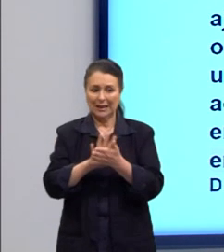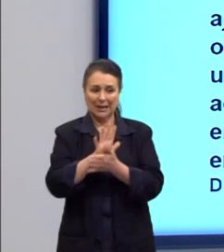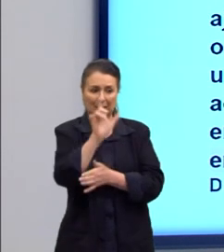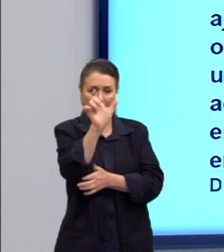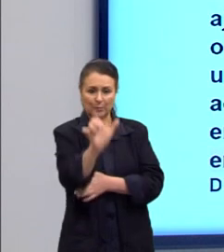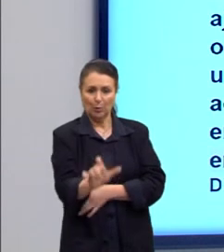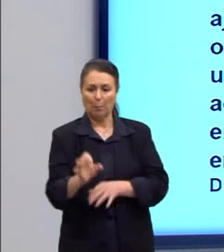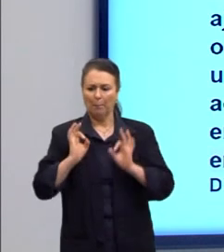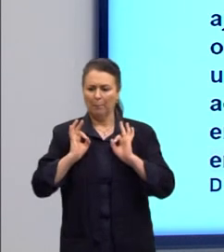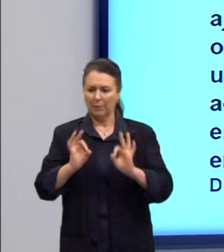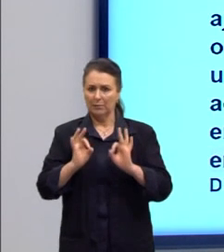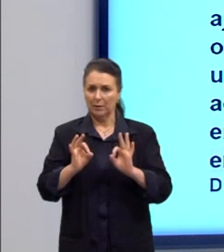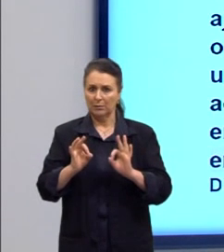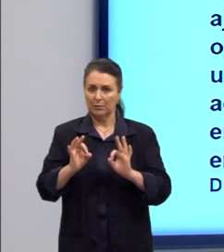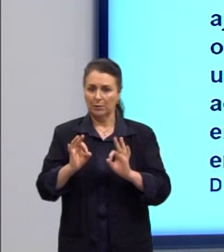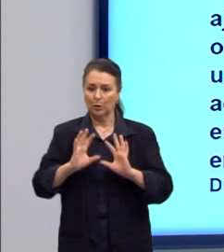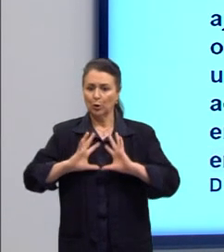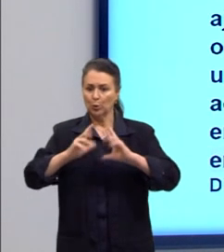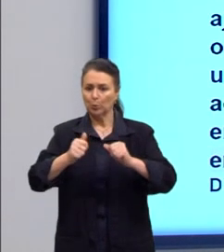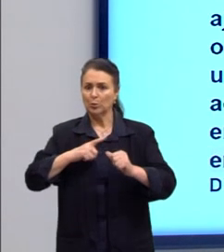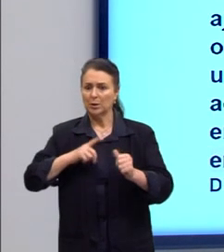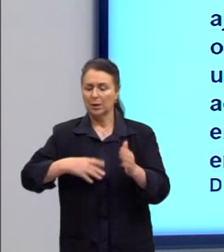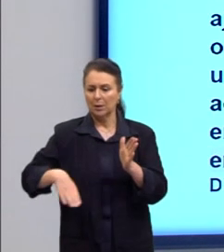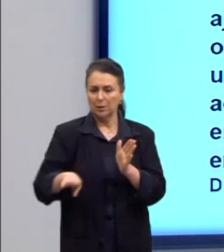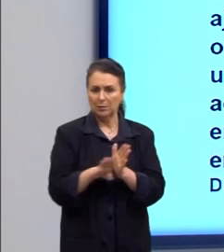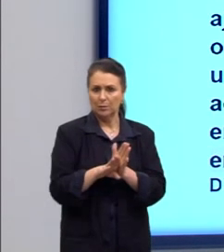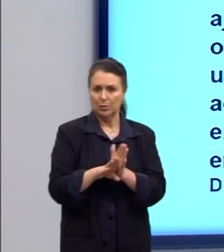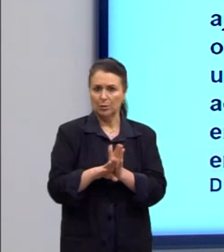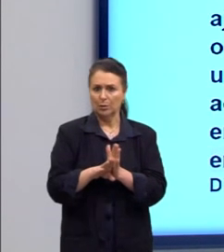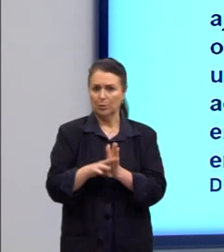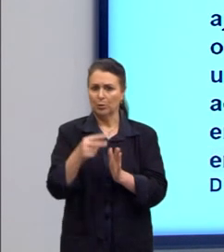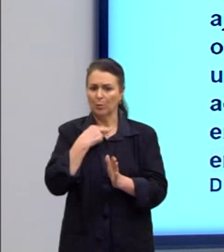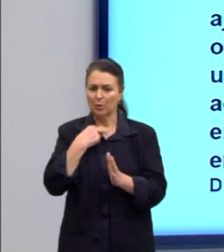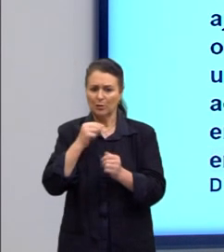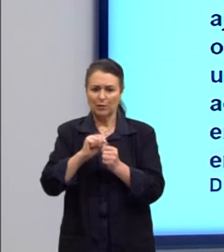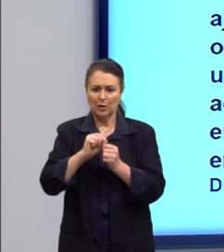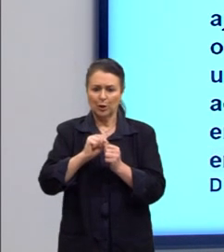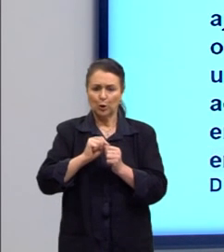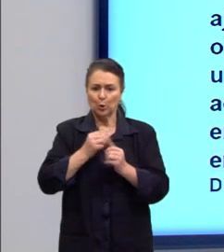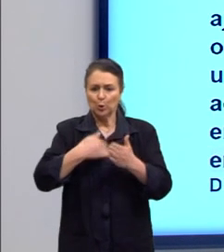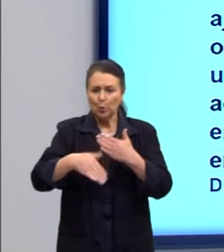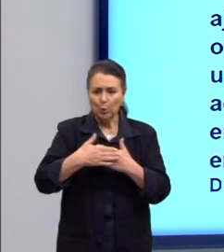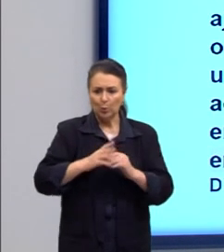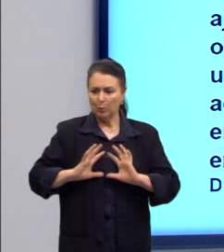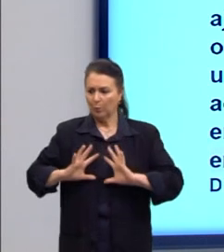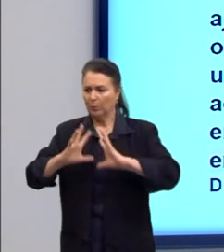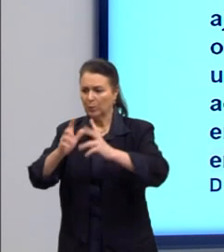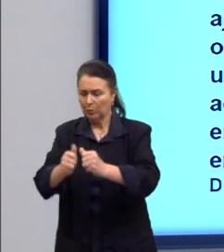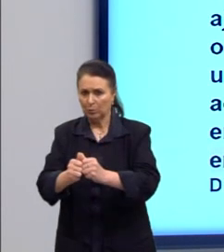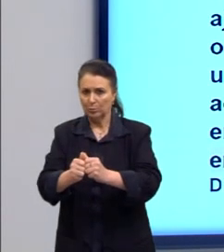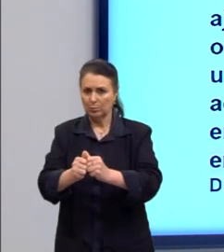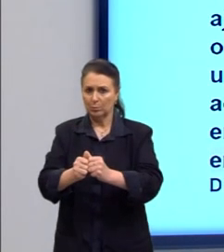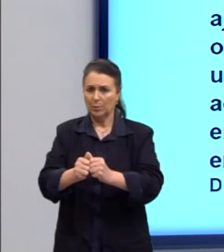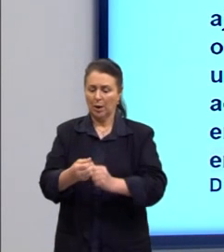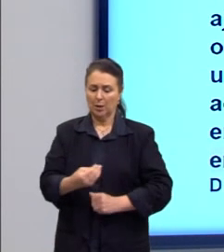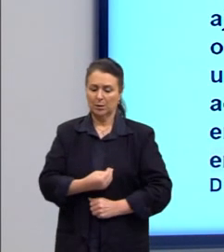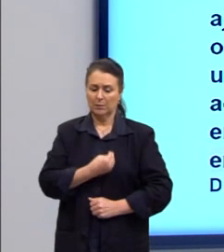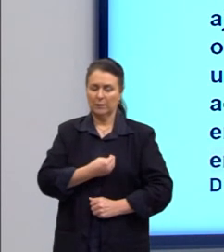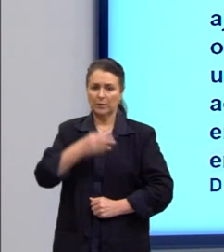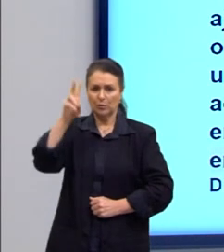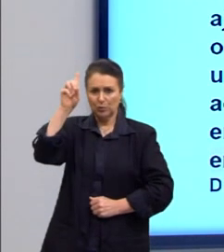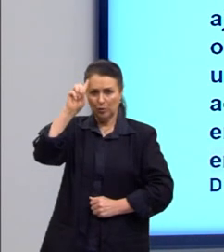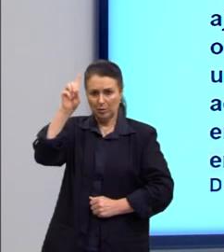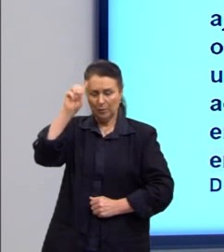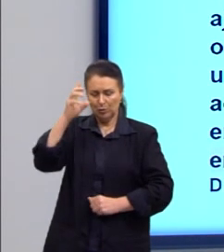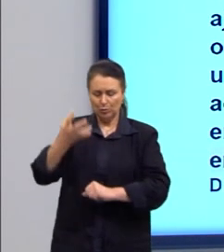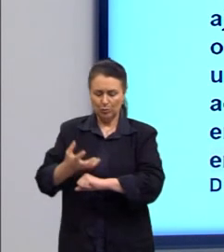possuem limites e que não se pode ser tudo para todos elas vivenciam diariamente uma série de Emoções como alegria